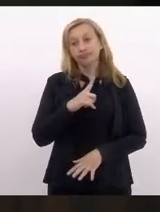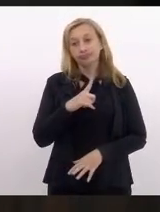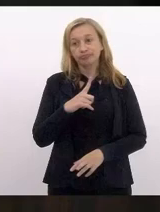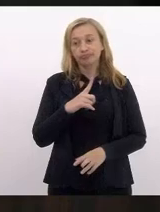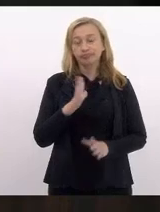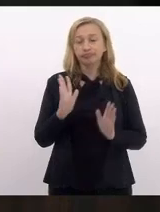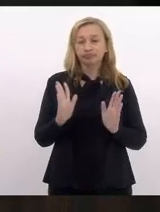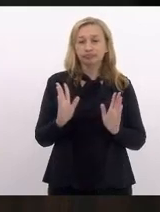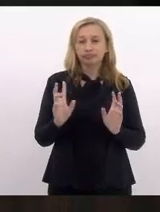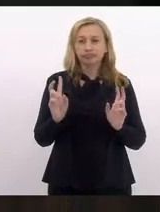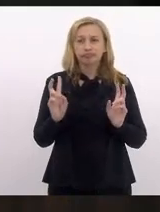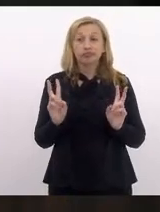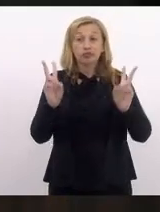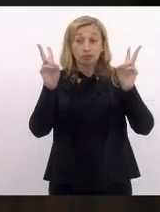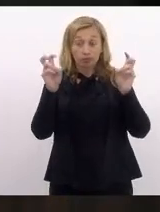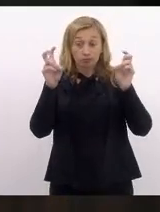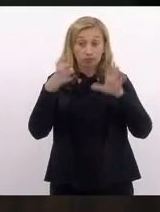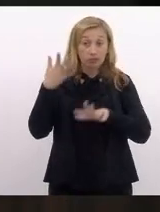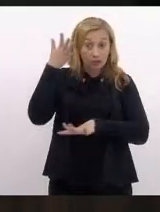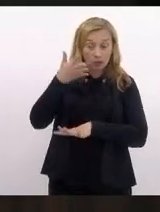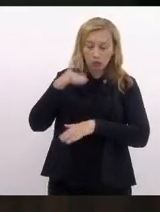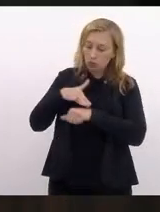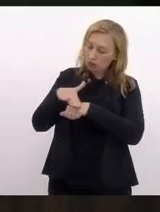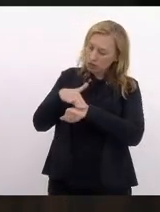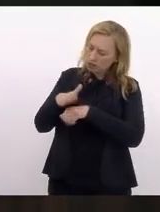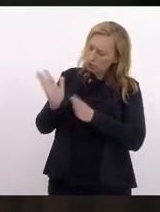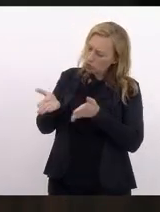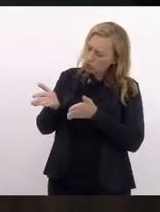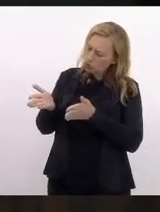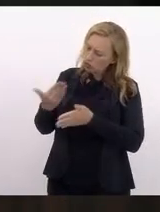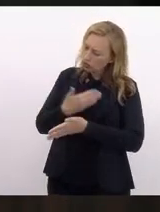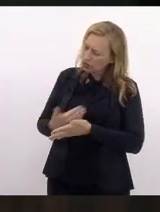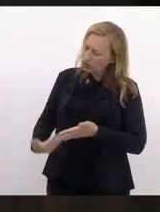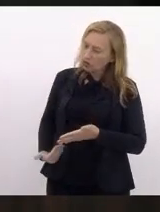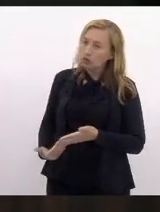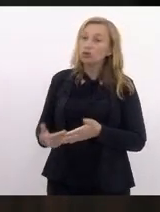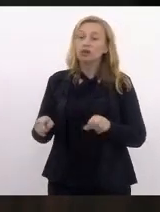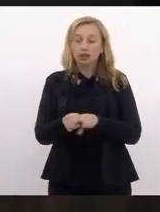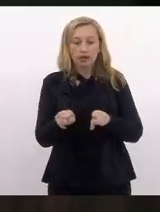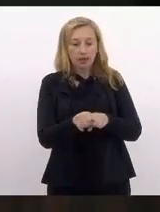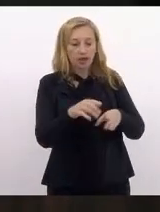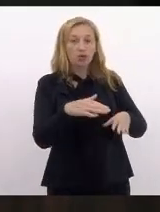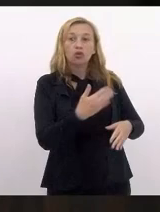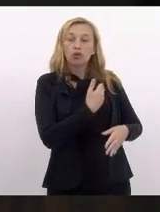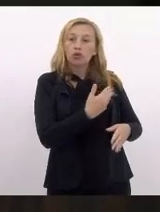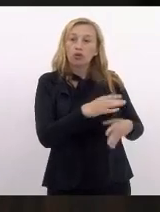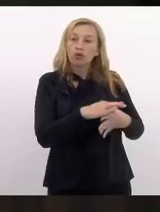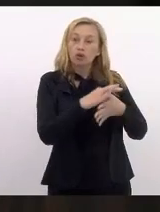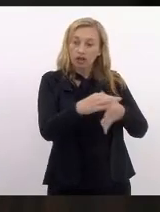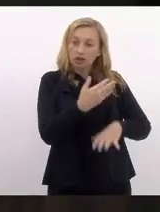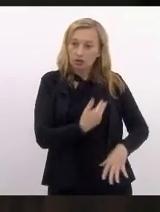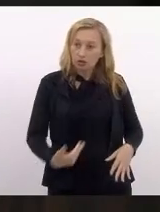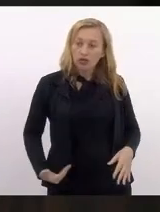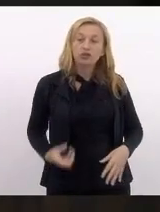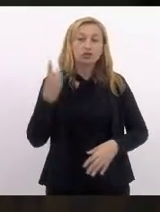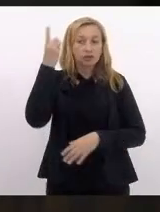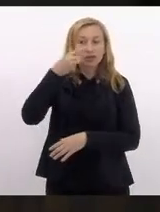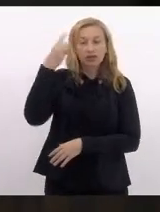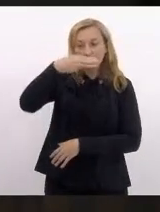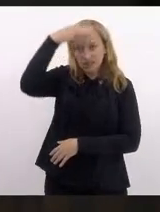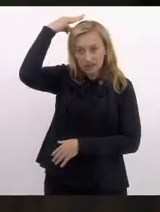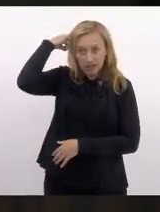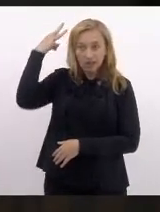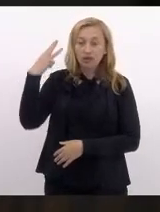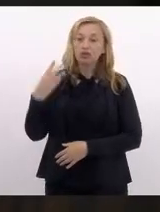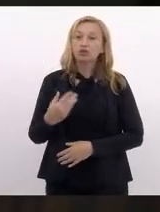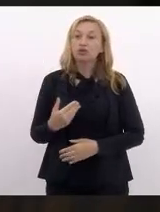relação a mensagem nós começamos do governador hoje pela manhã conversei com o líder do governo é conectado Marcelo